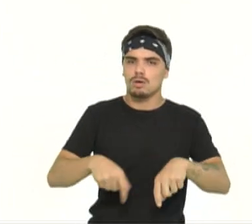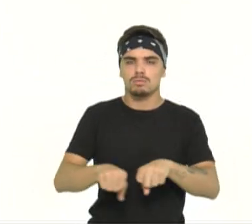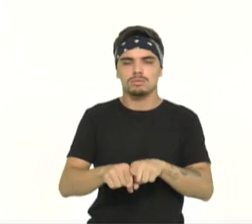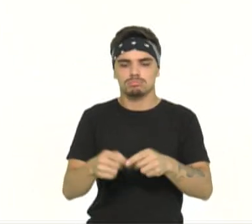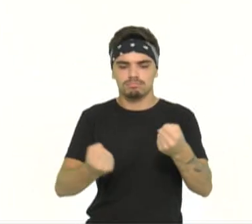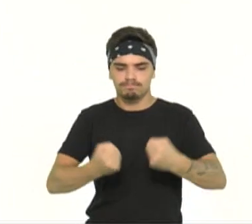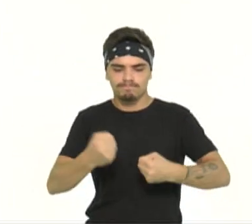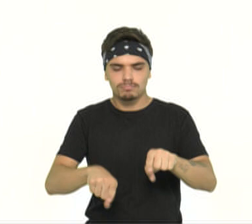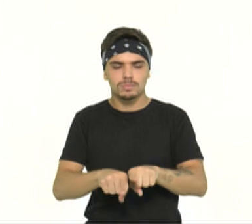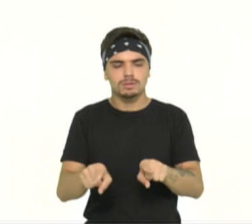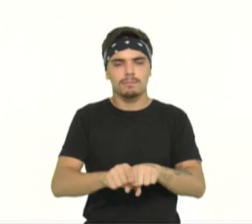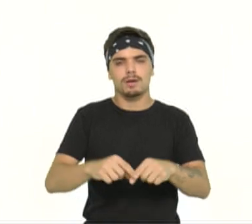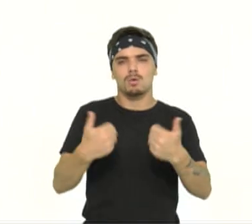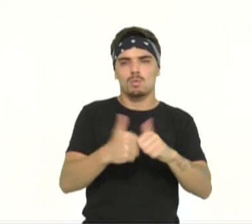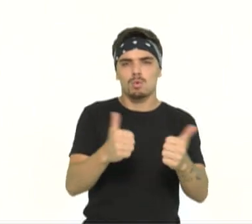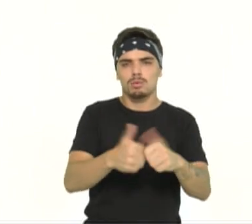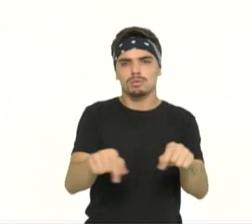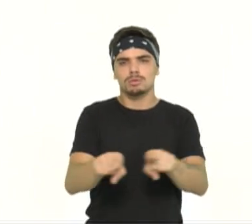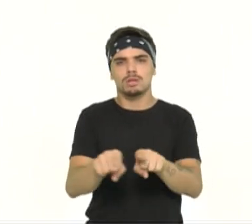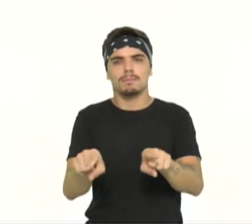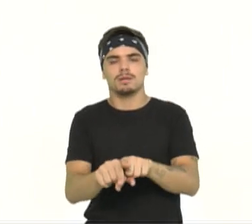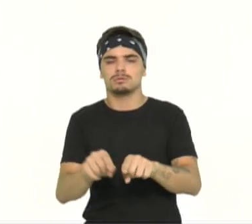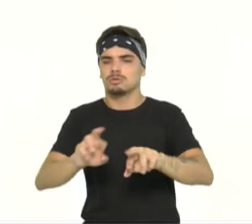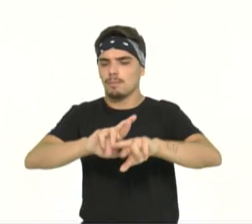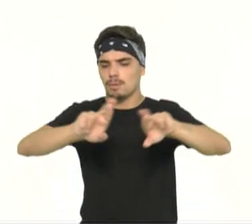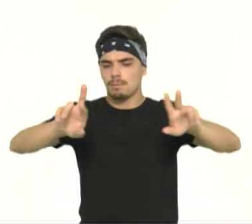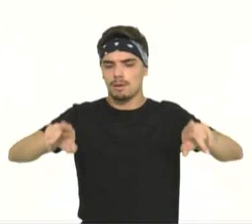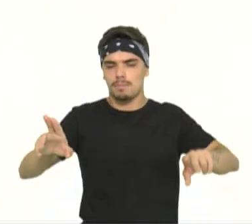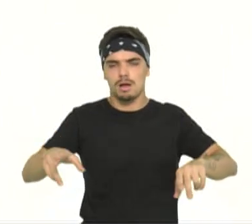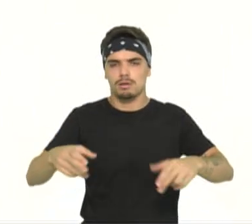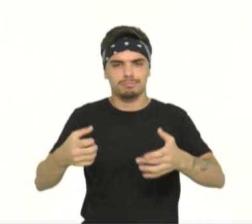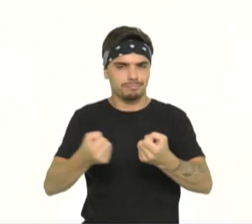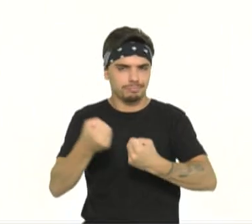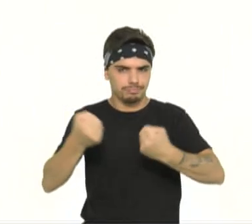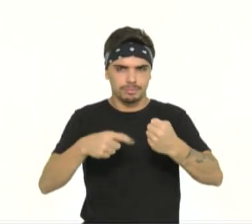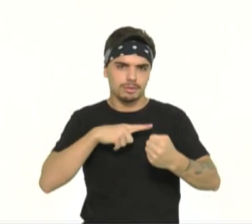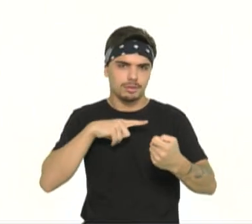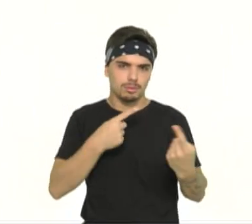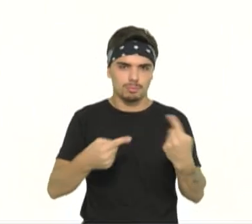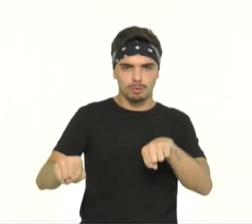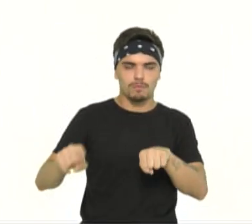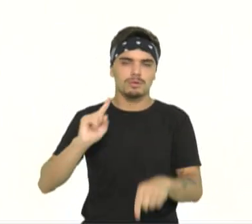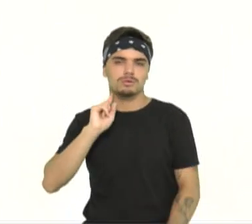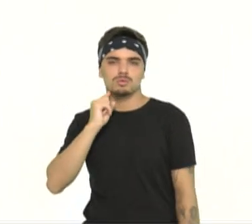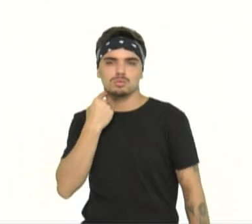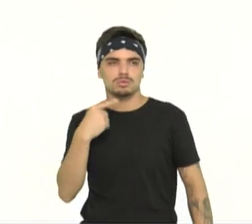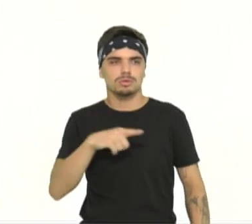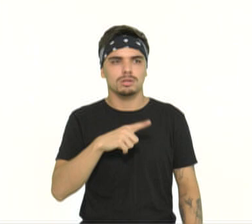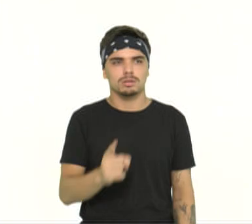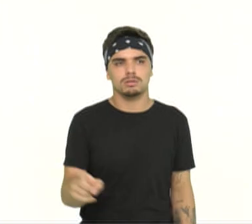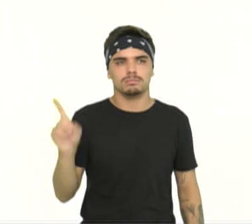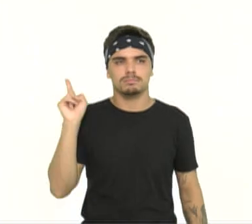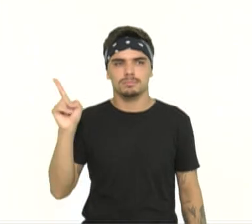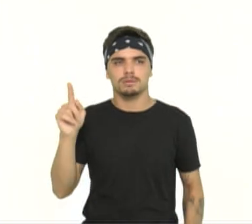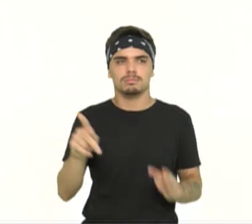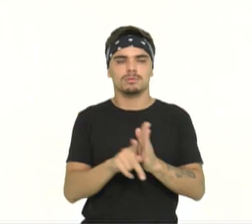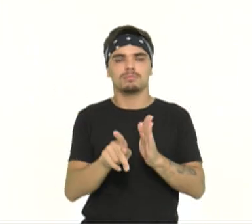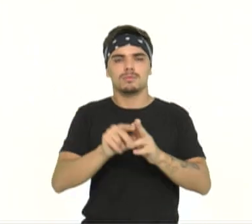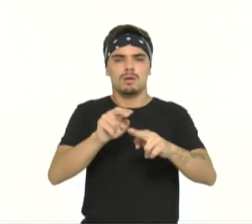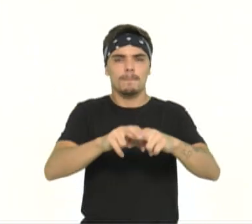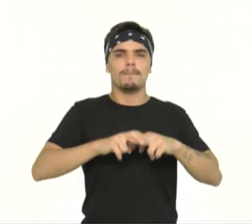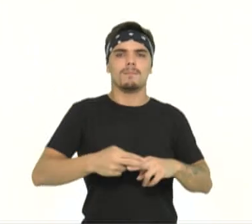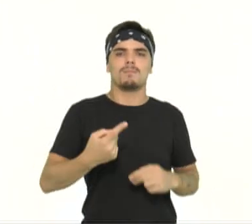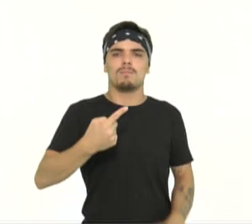dos ônibus, né, dos diferentes veículos que causam essa poluição, ou essa aqui, que é a poluição gerada por